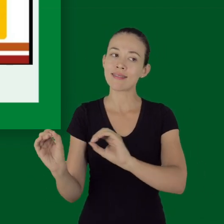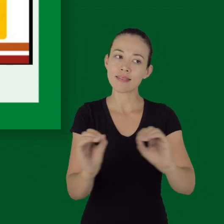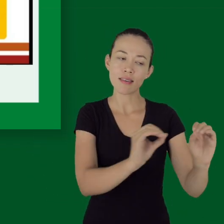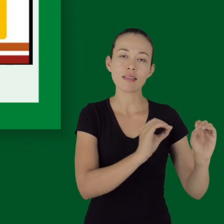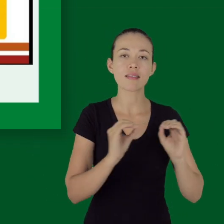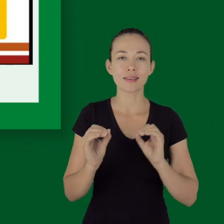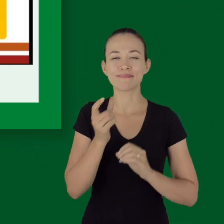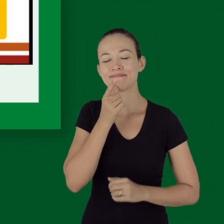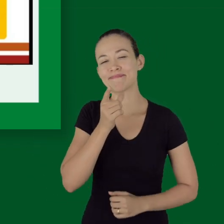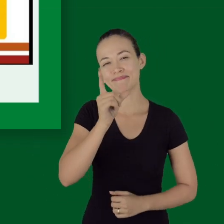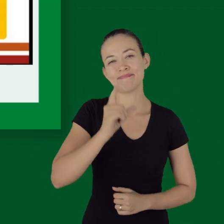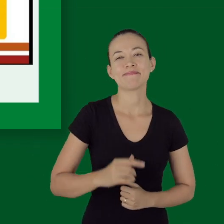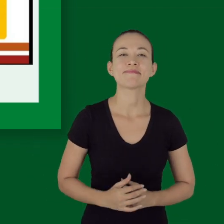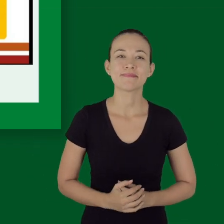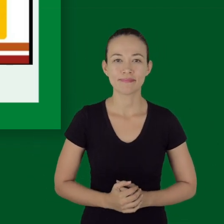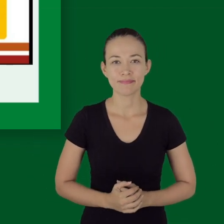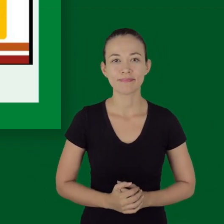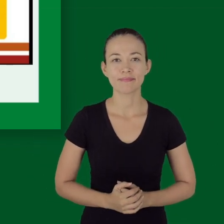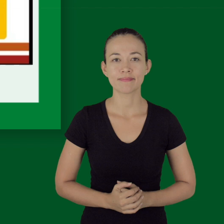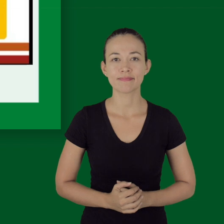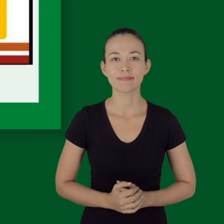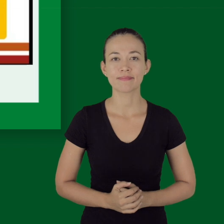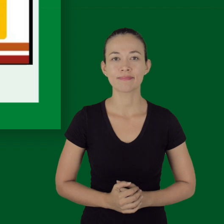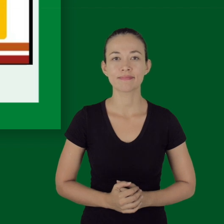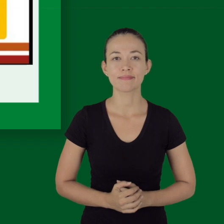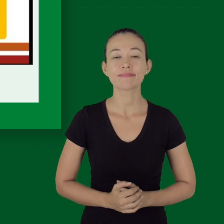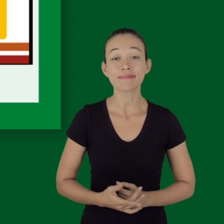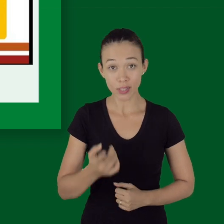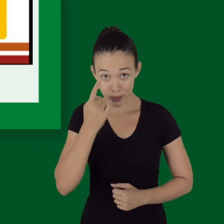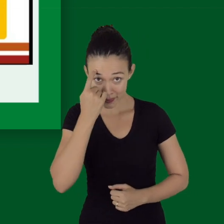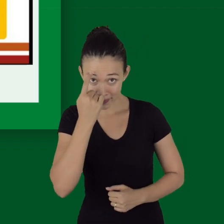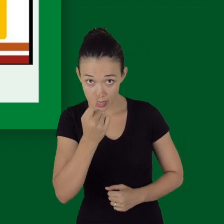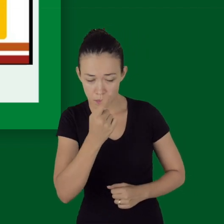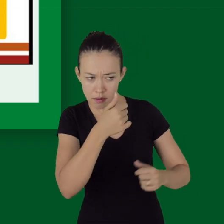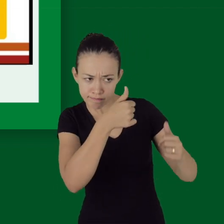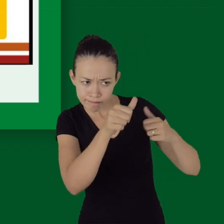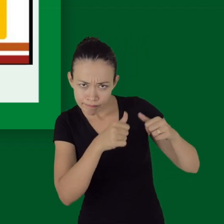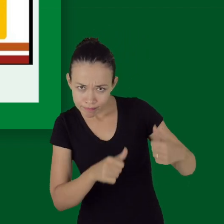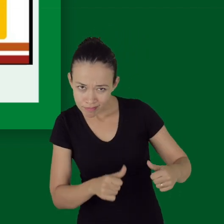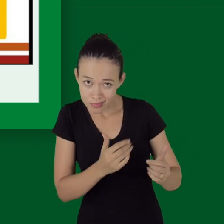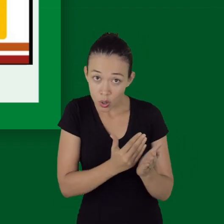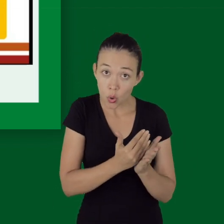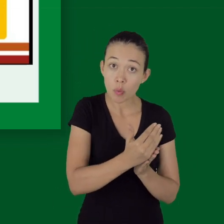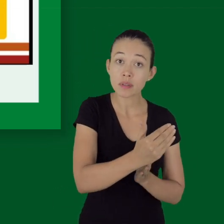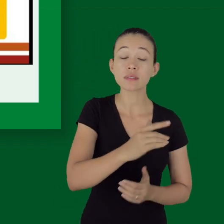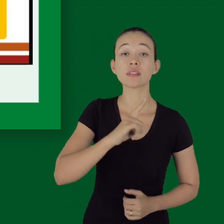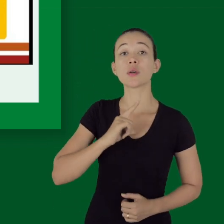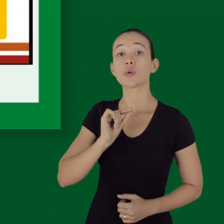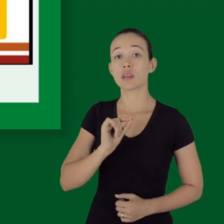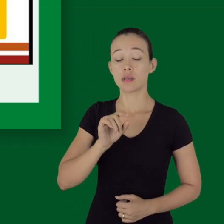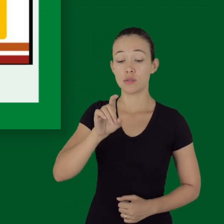primária, mesmo mnemônico, X, A, B, C, D, E, né? E nós temos aí os X para